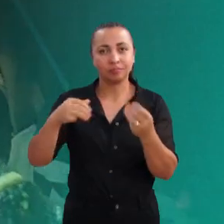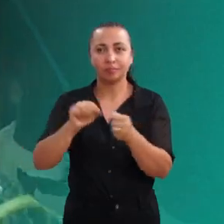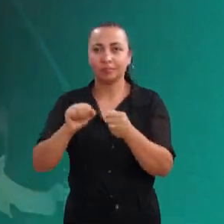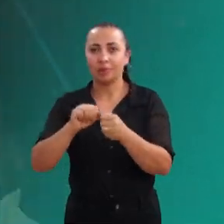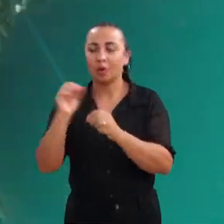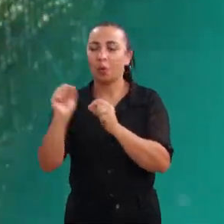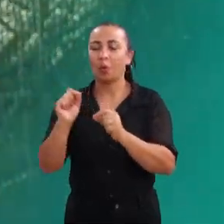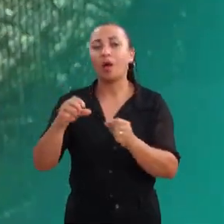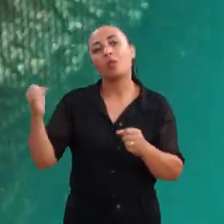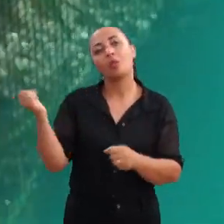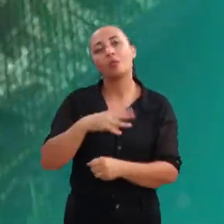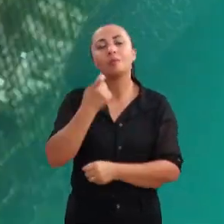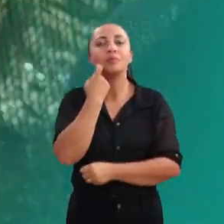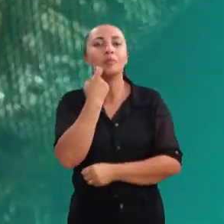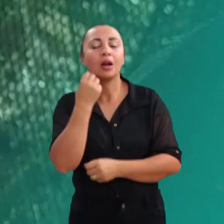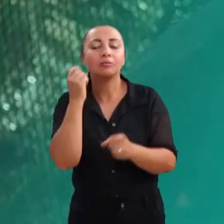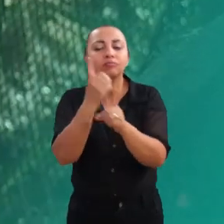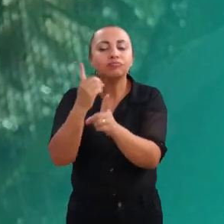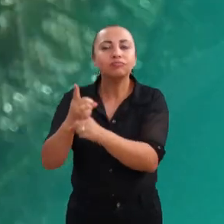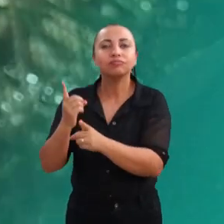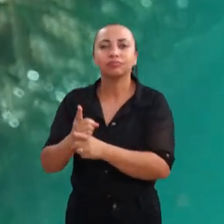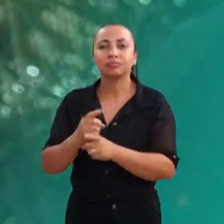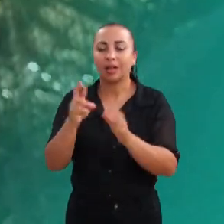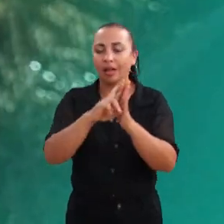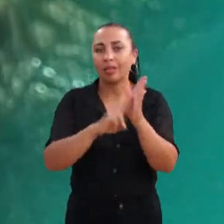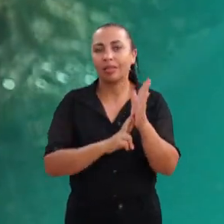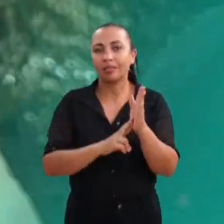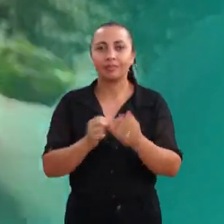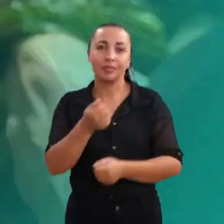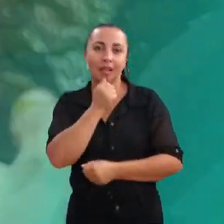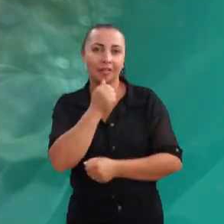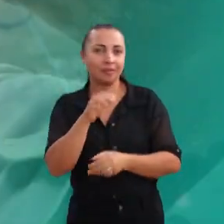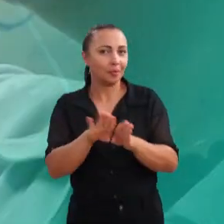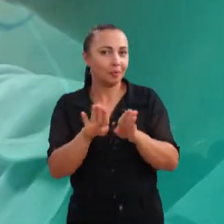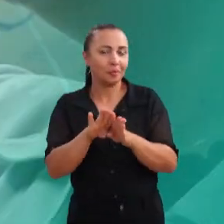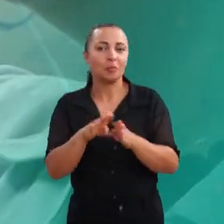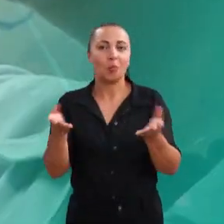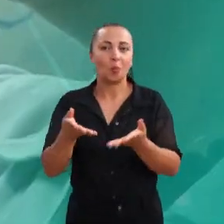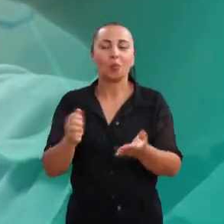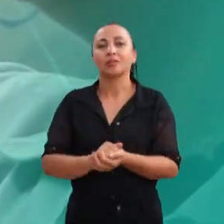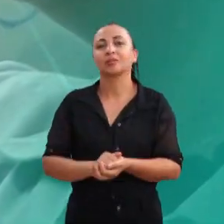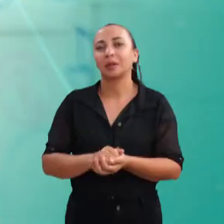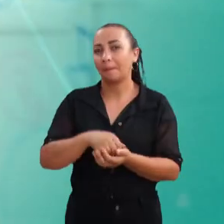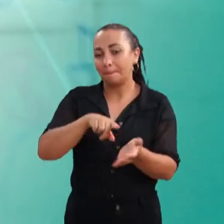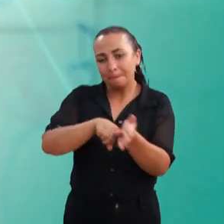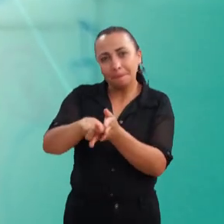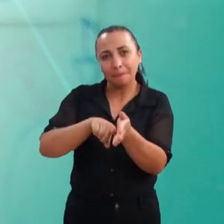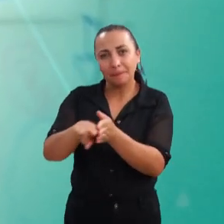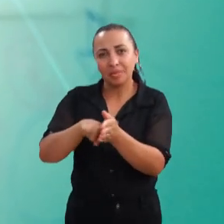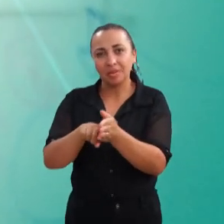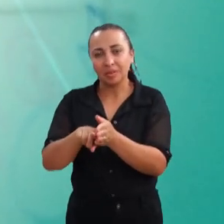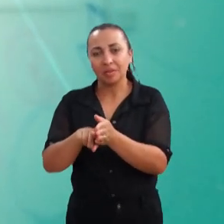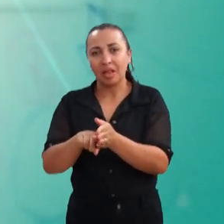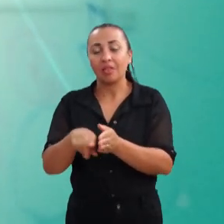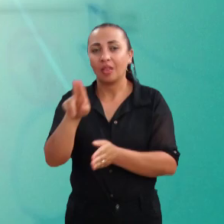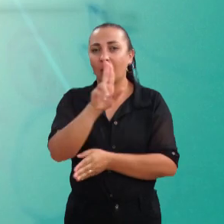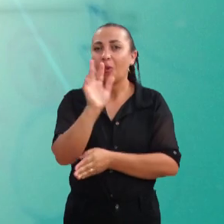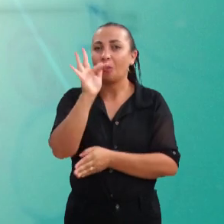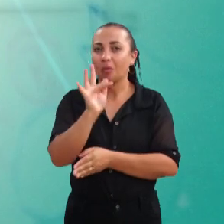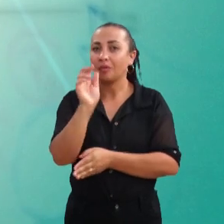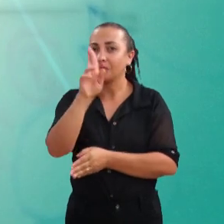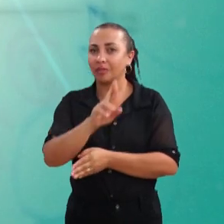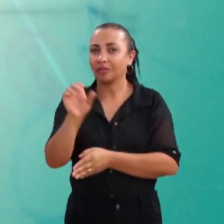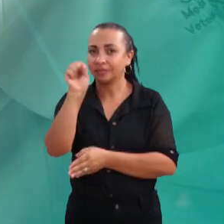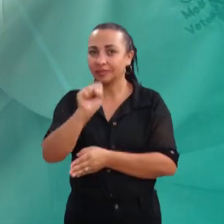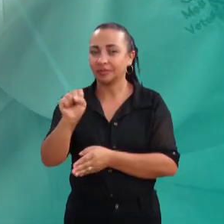Paraíba fez com que uma nova espécie de peixe fosse encontrada e registrada. E ainda, pesquisadores da Universidade Federal do Rio